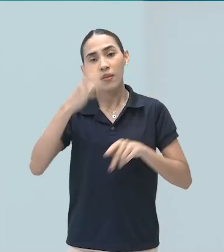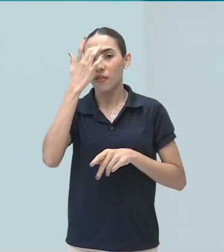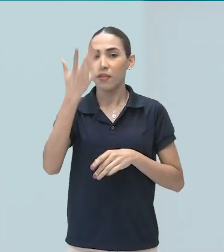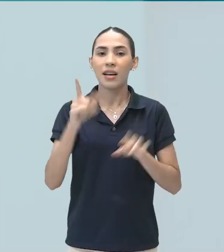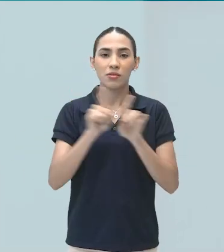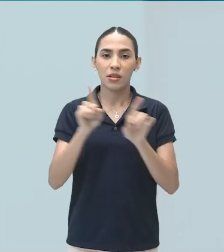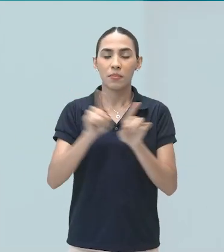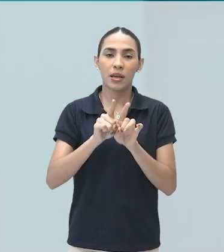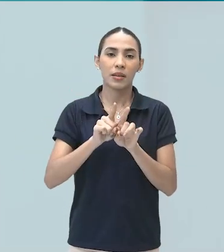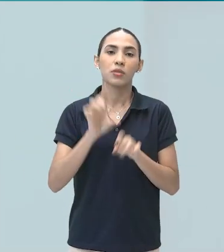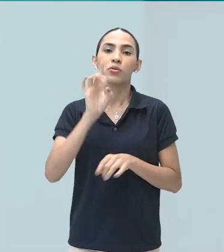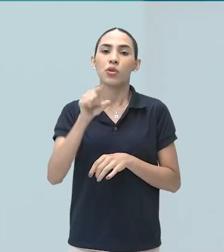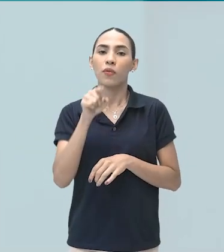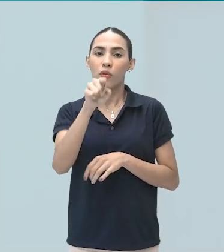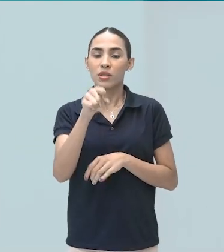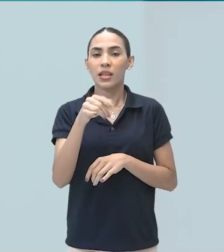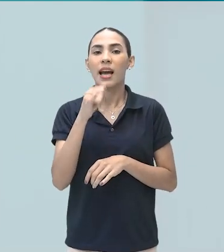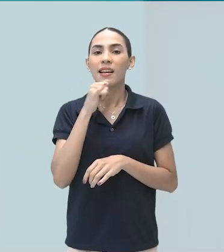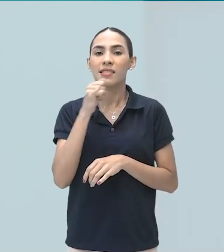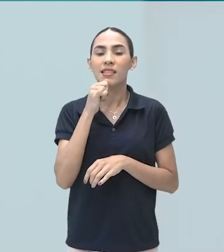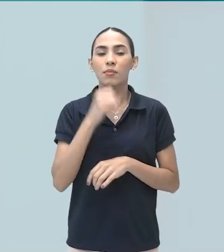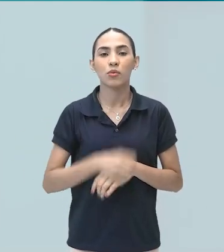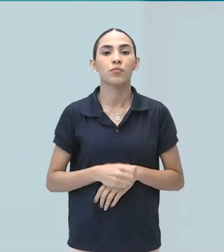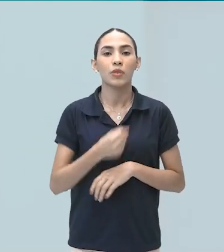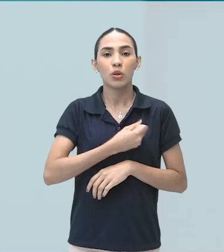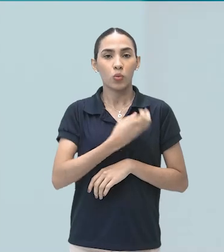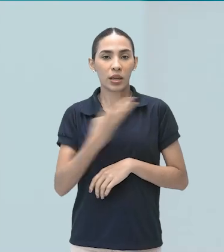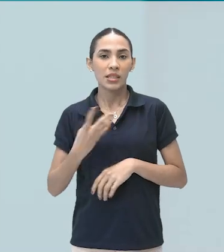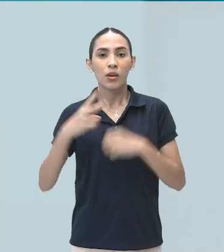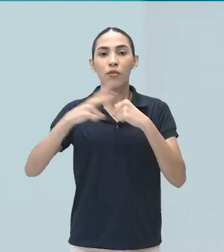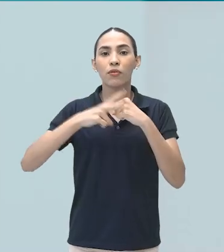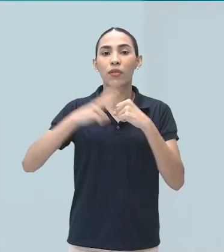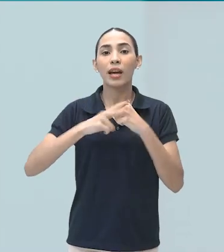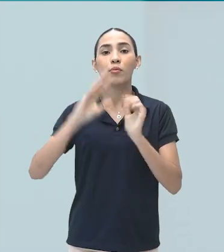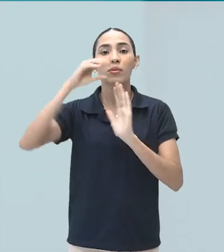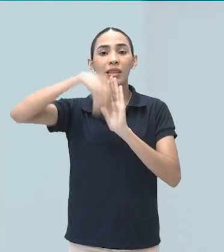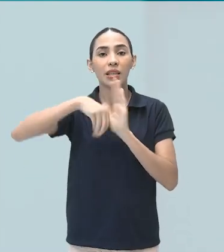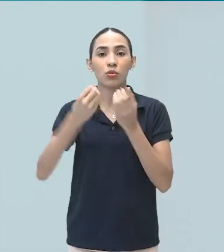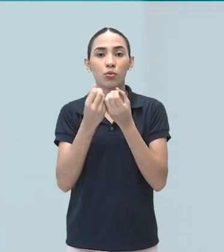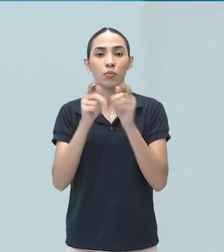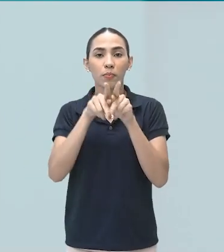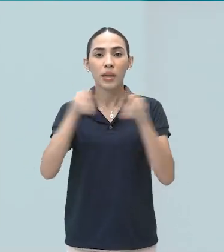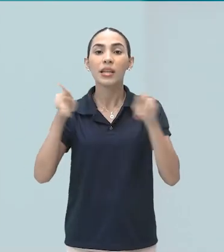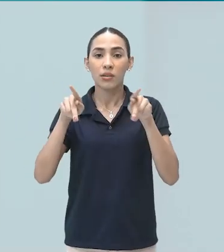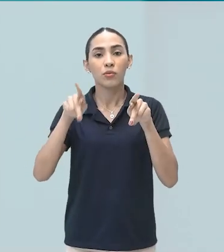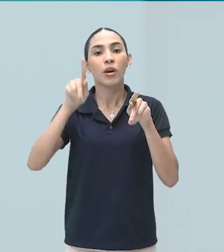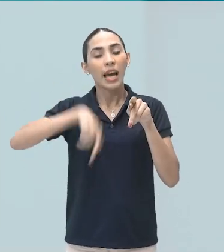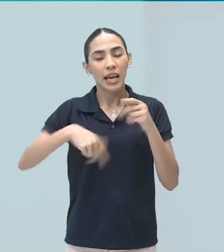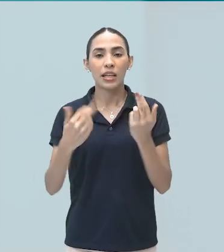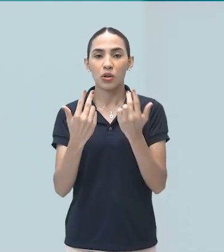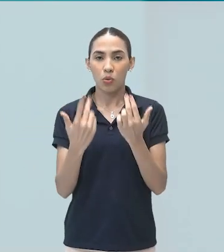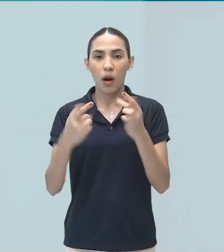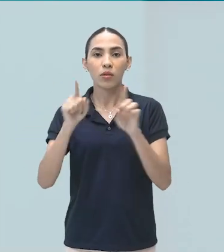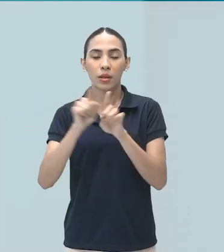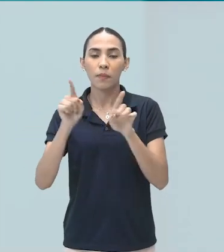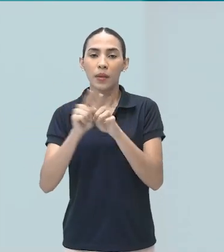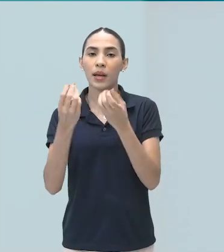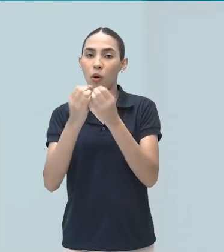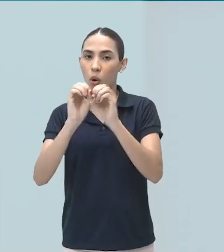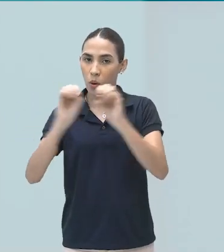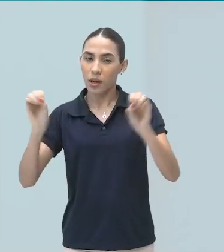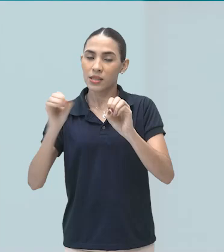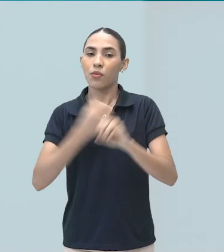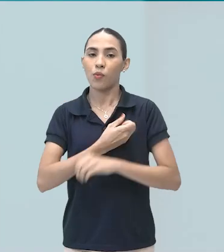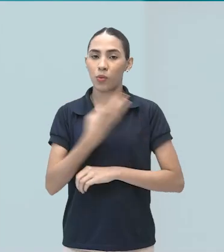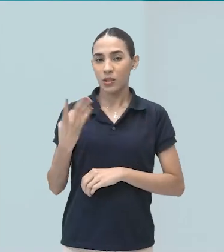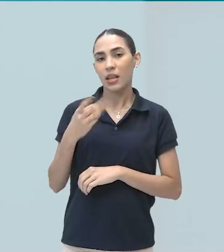gente. Basta você contar a quantidade de verbos. A quantidade de verbos é igual à quantidade de orações. E